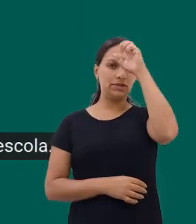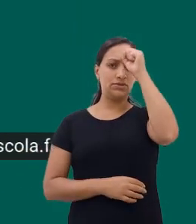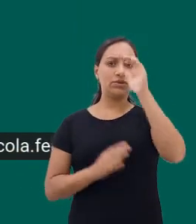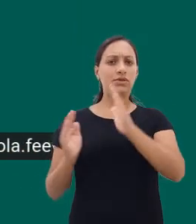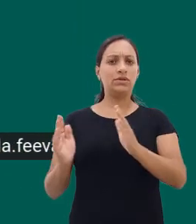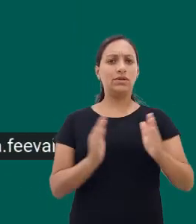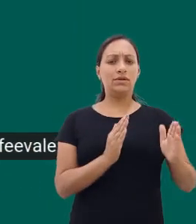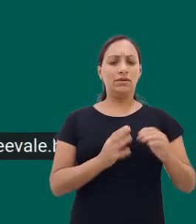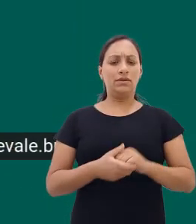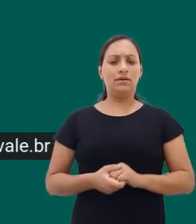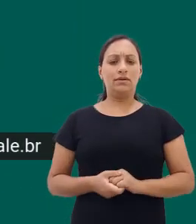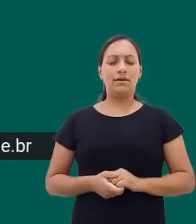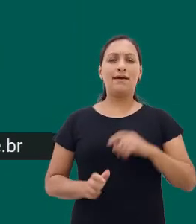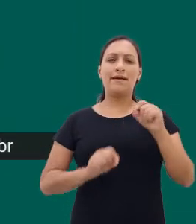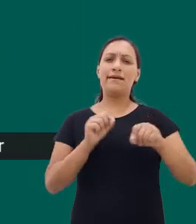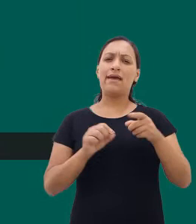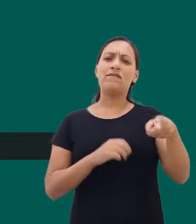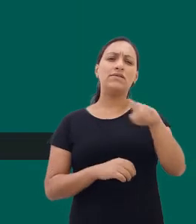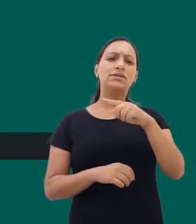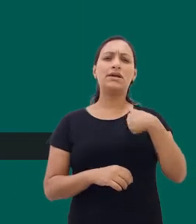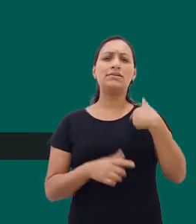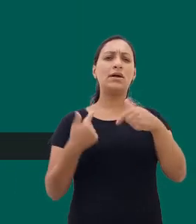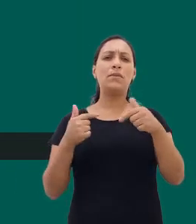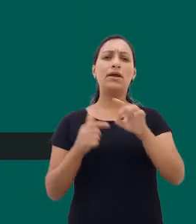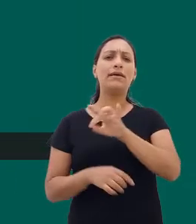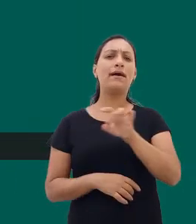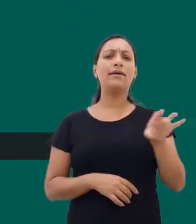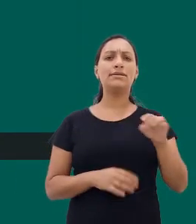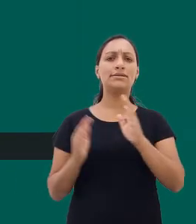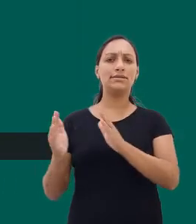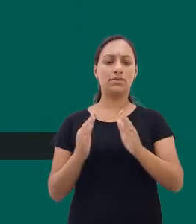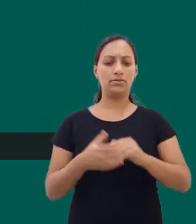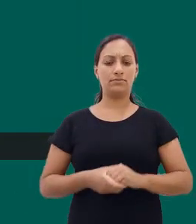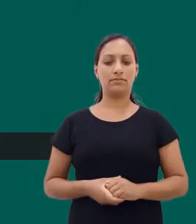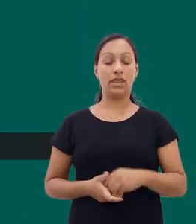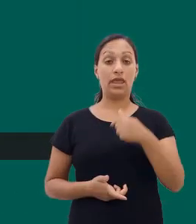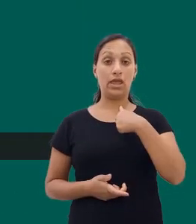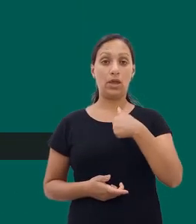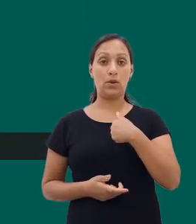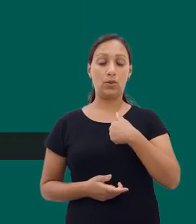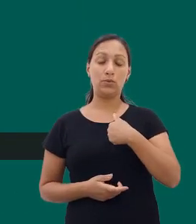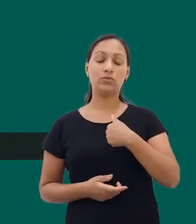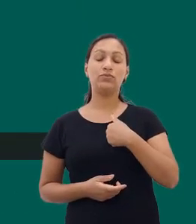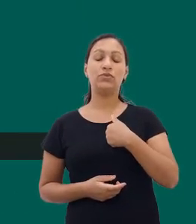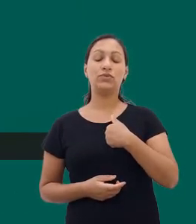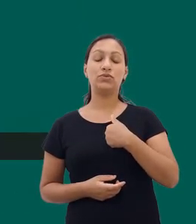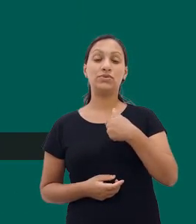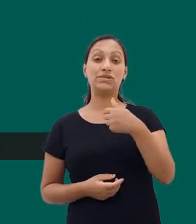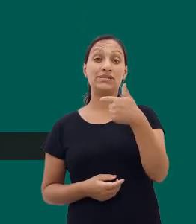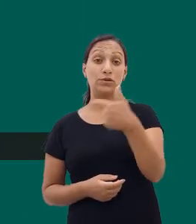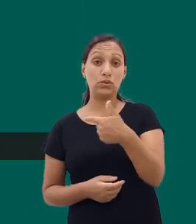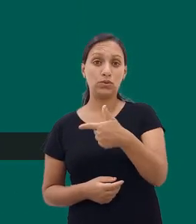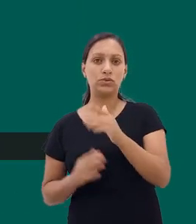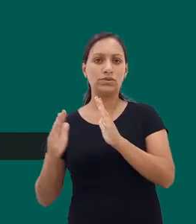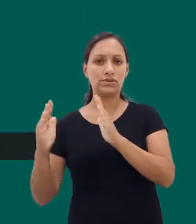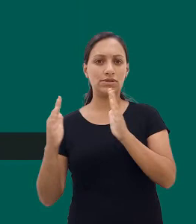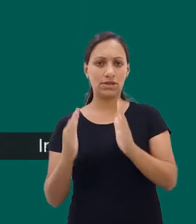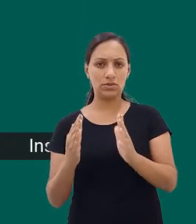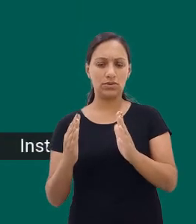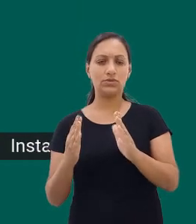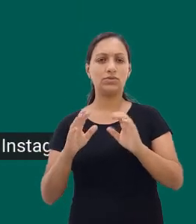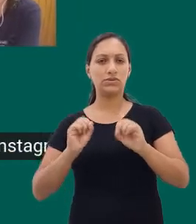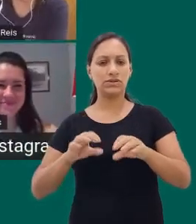Quem é que está em cada ciclo aqui de vocês? Vamos lá. Eu estou no segundo ciclo do ensino fundamental. Trabalho